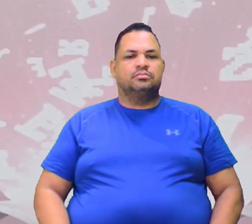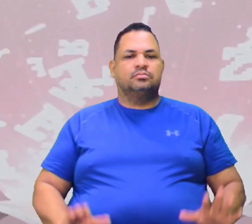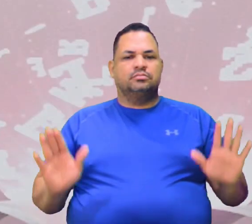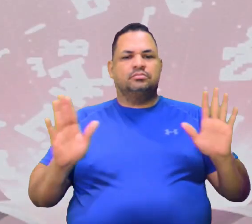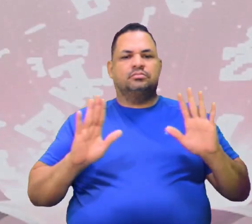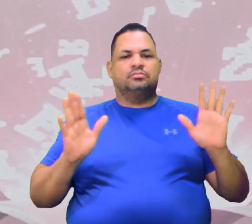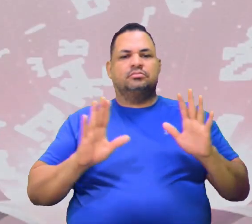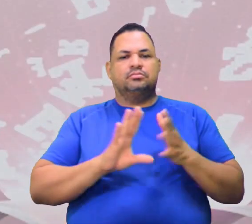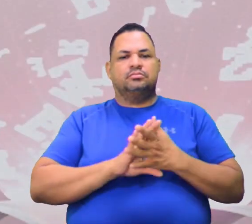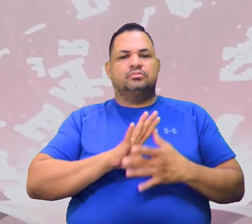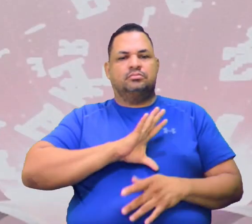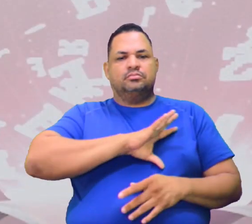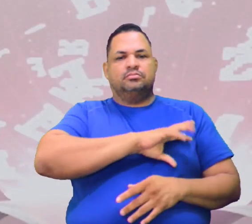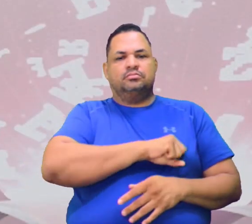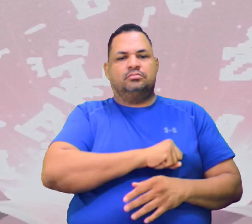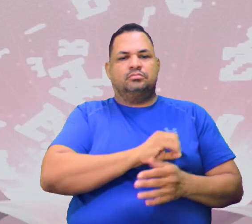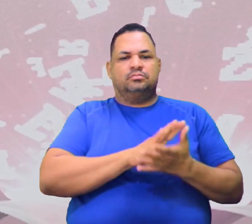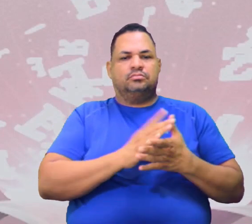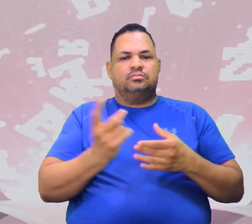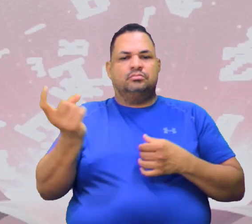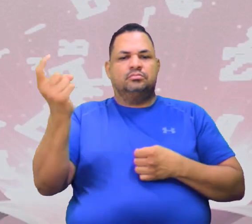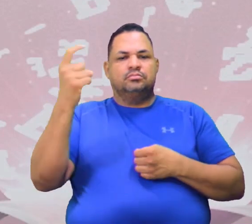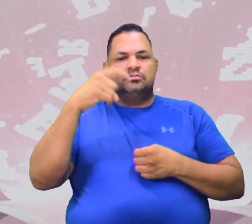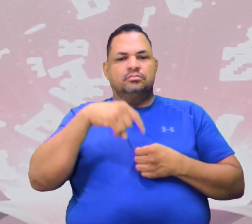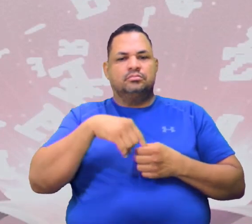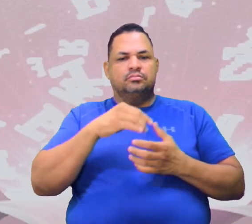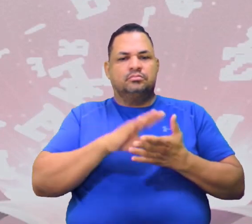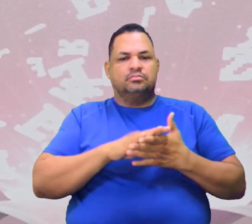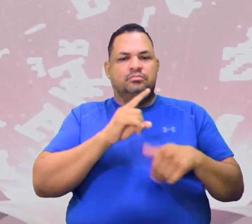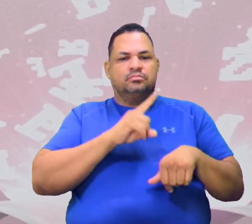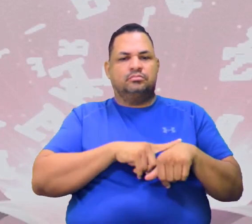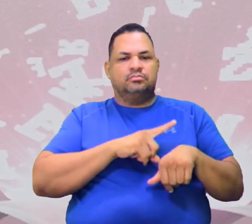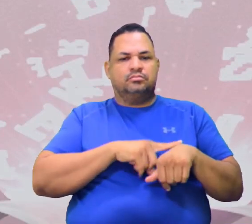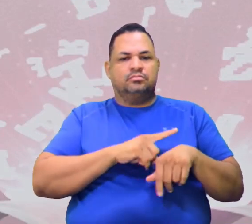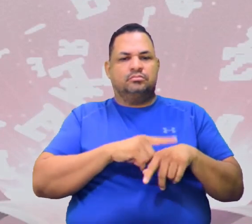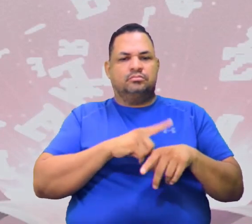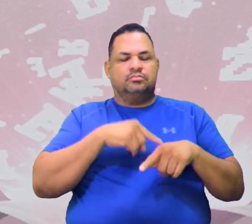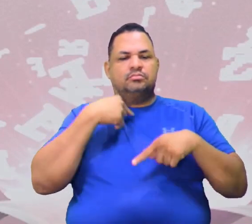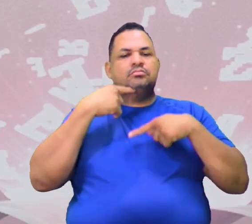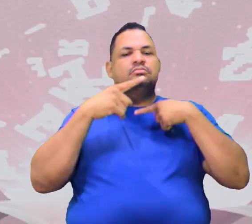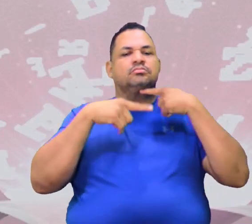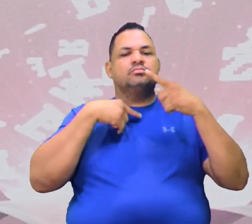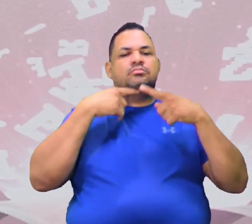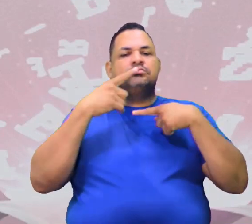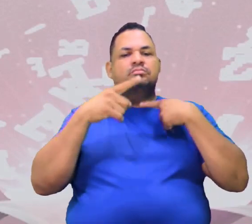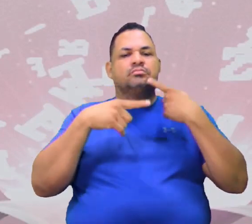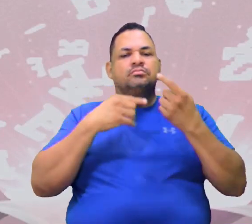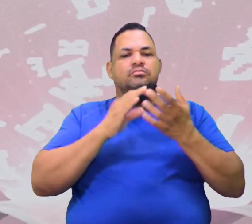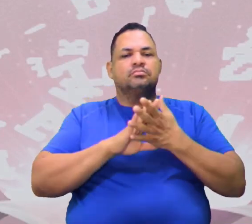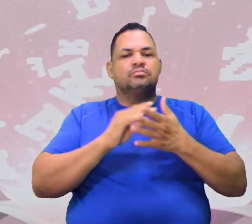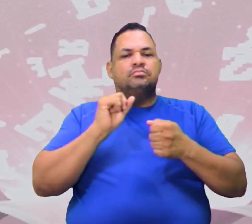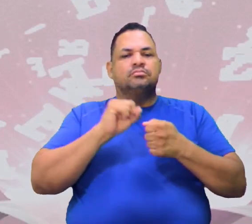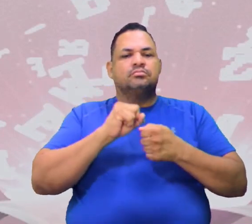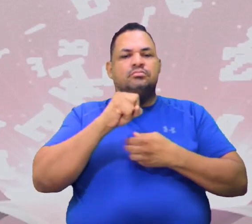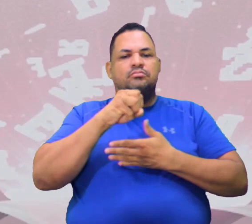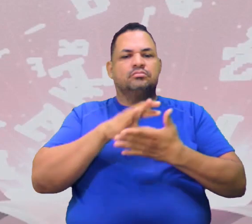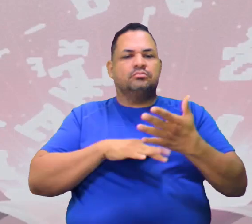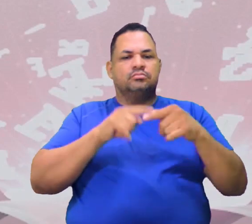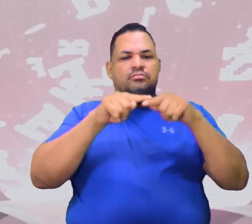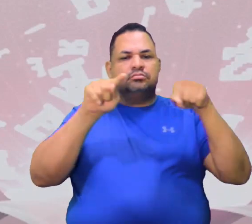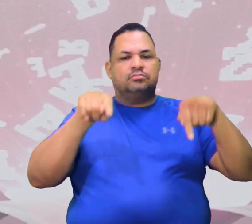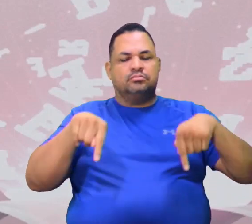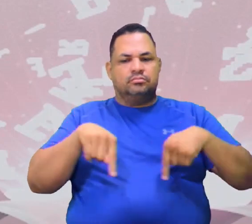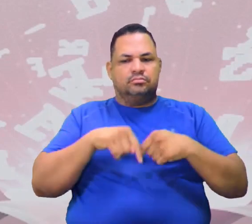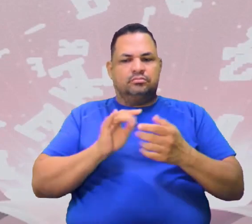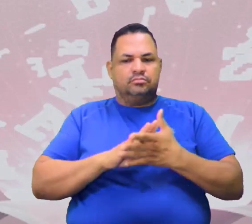Olá, amadinhos! Estou de volta para o nosso momento, né, do Tirando Dúvida, resolução de atividade de